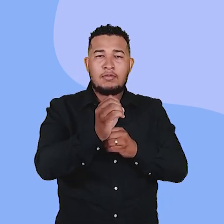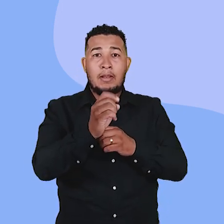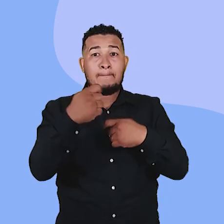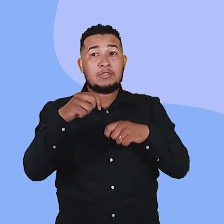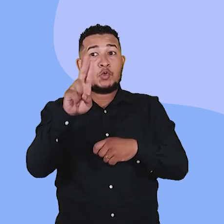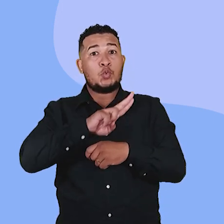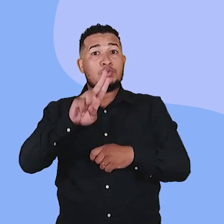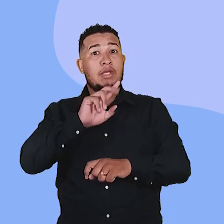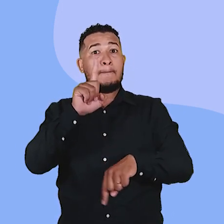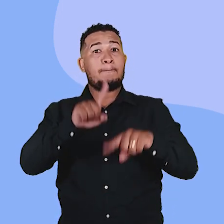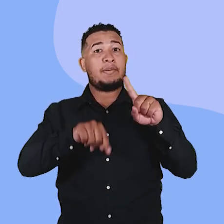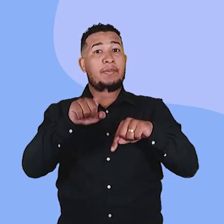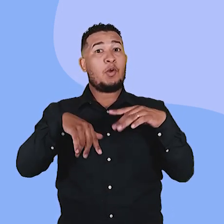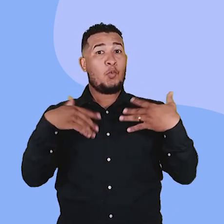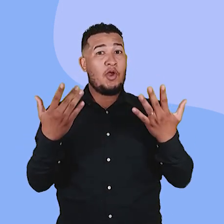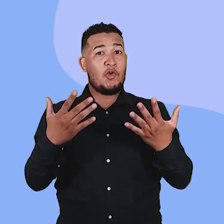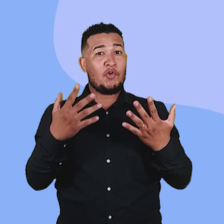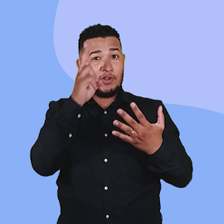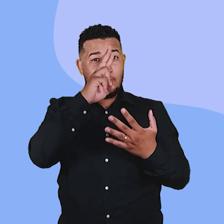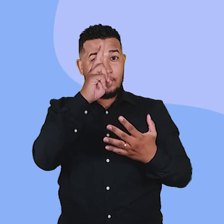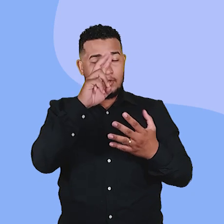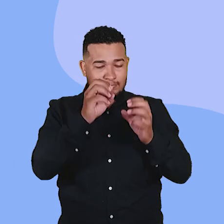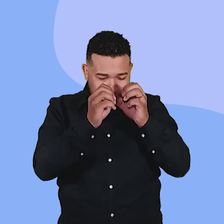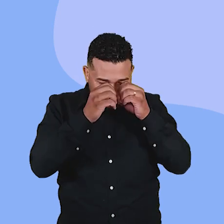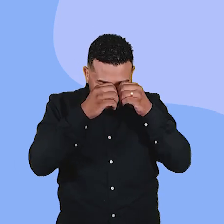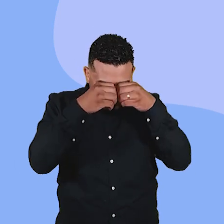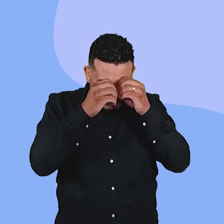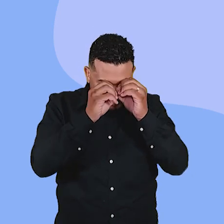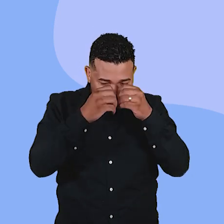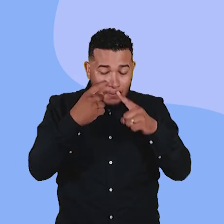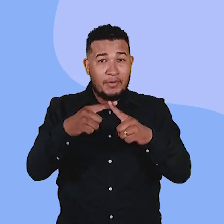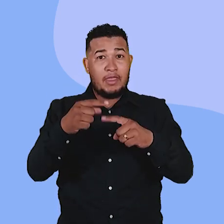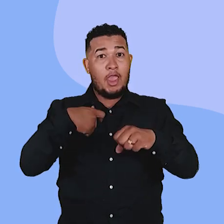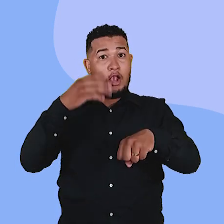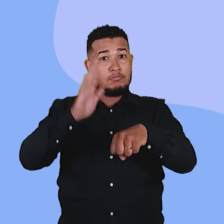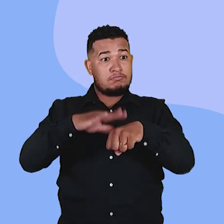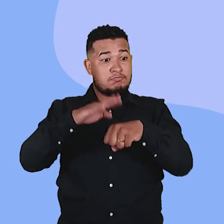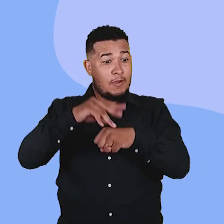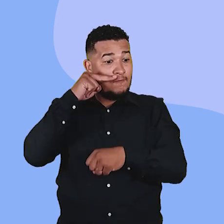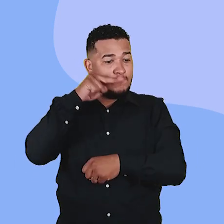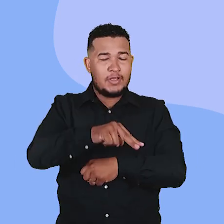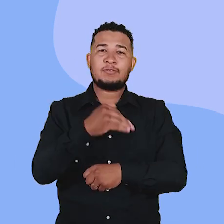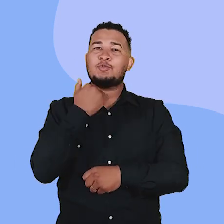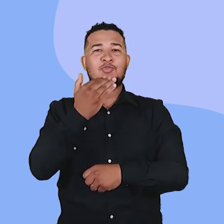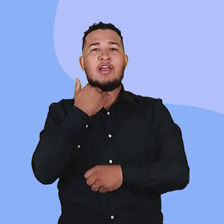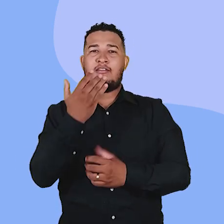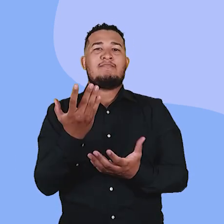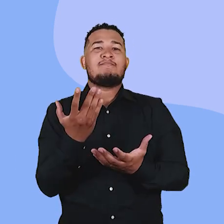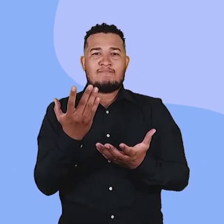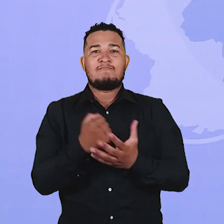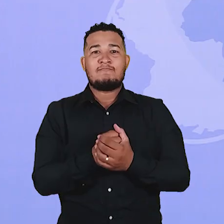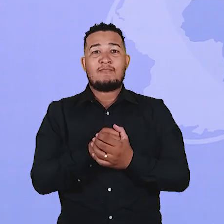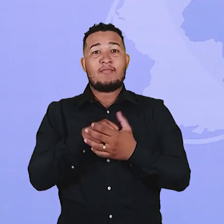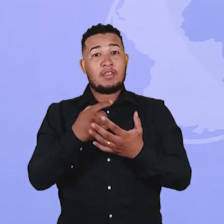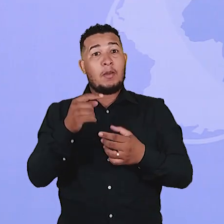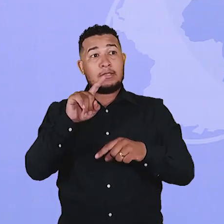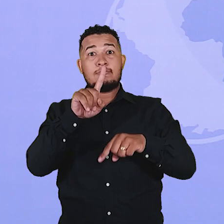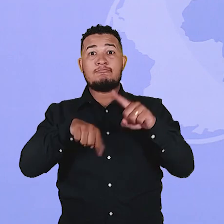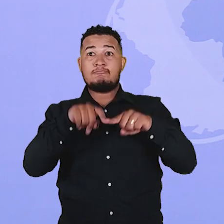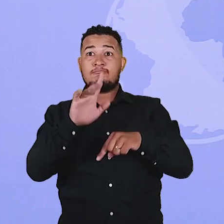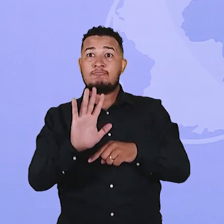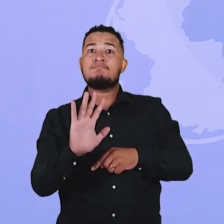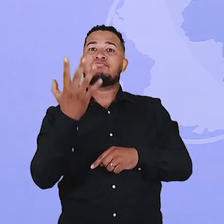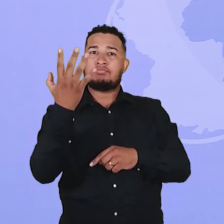preciso utilizar um microscópio, porque meu olho não é capaz de visualizar isso a olho nu. Então, esse tipo de